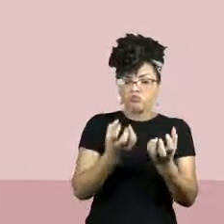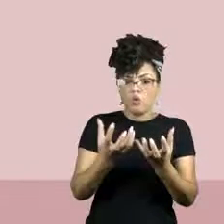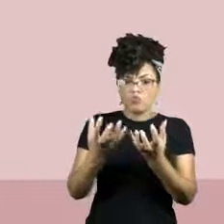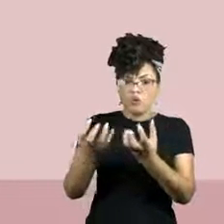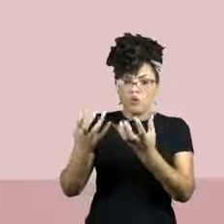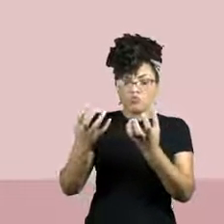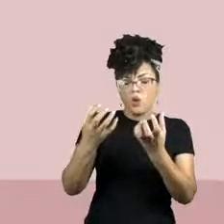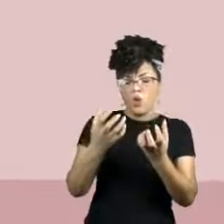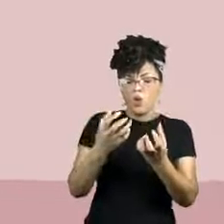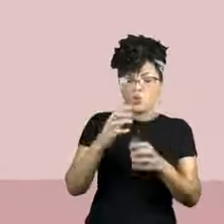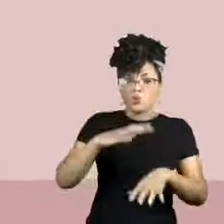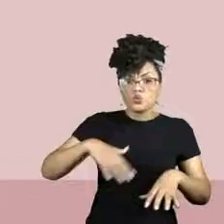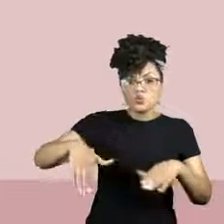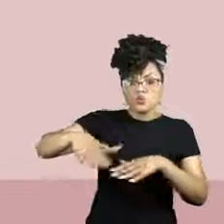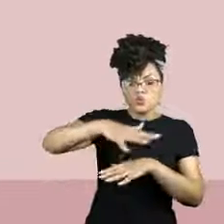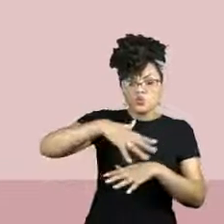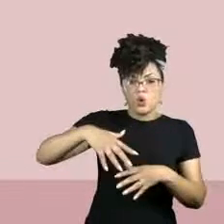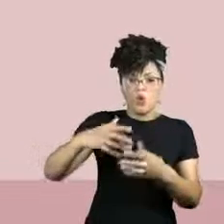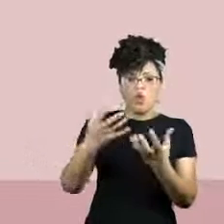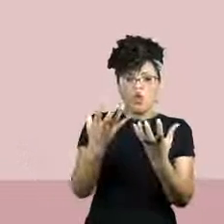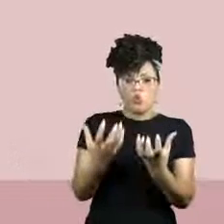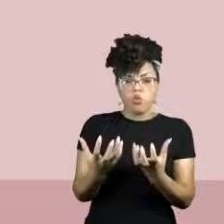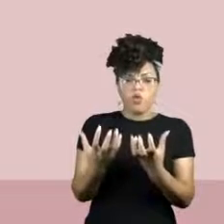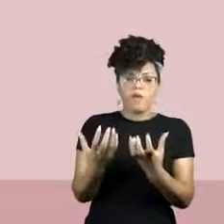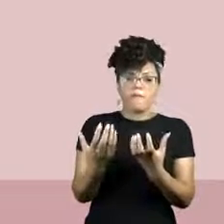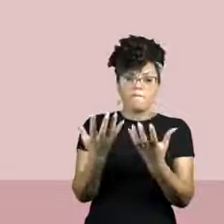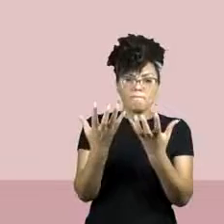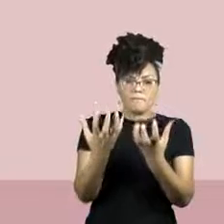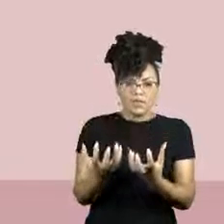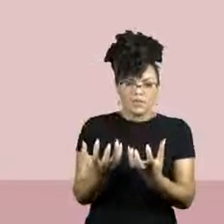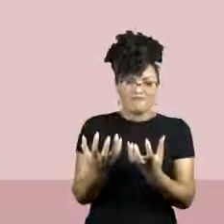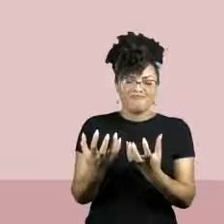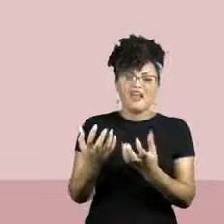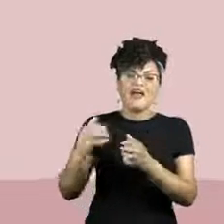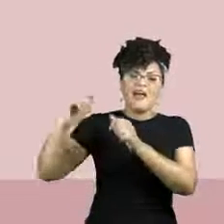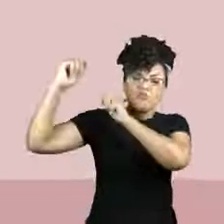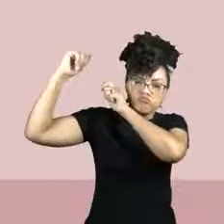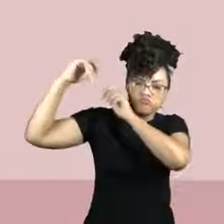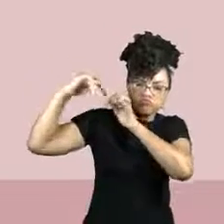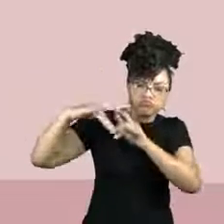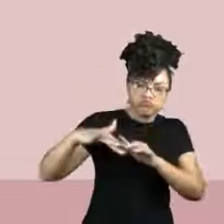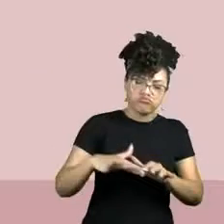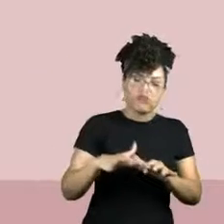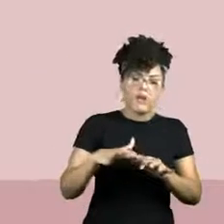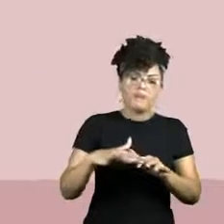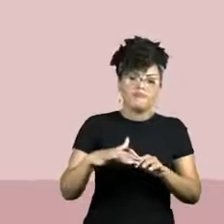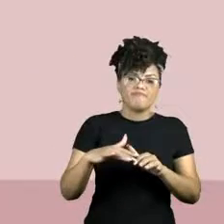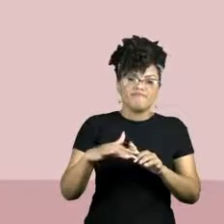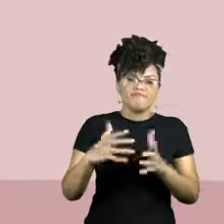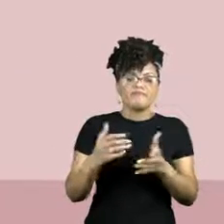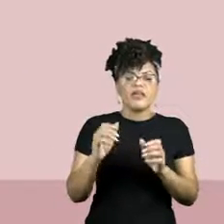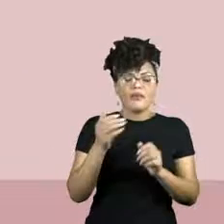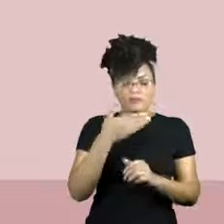saturar, ou seja, eu vou acrescentar o peso e a tendência ao deslizamento nessa superfície instável. Tá?